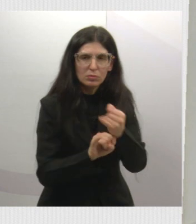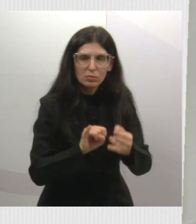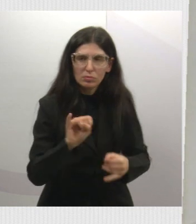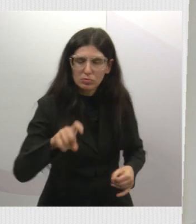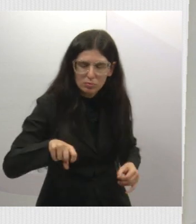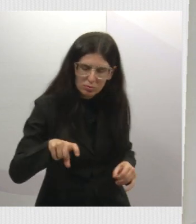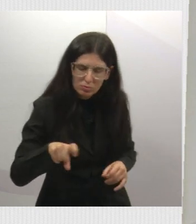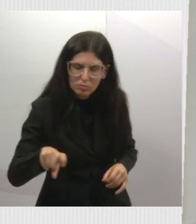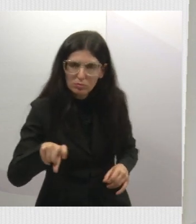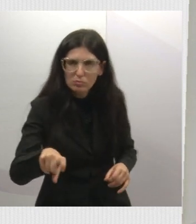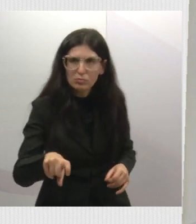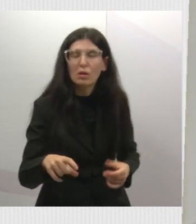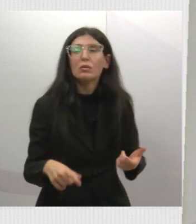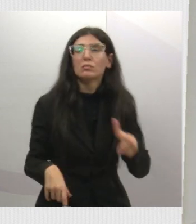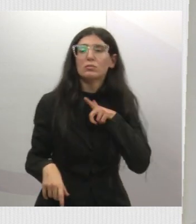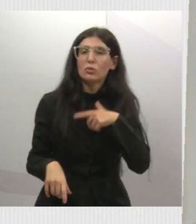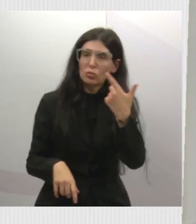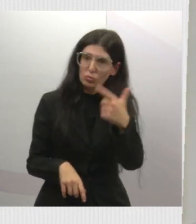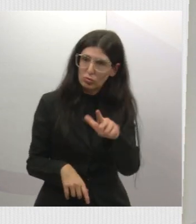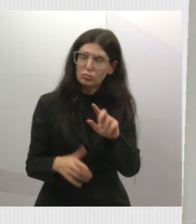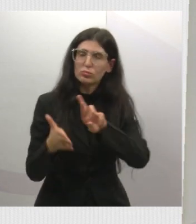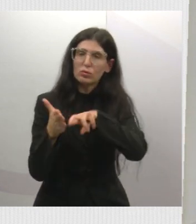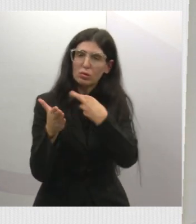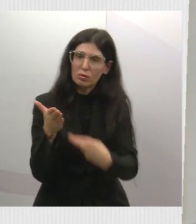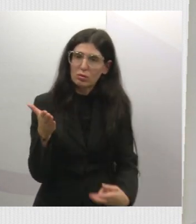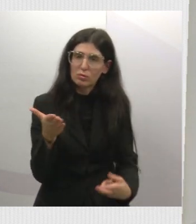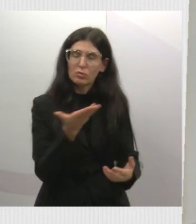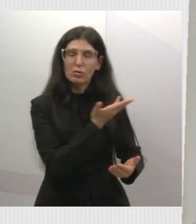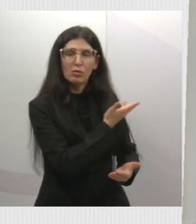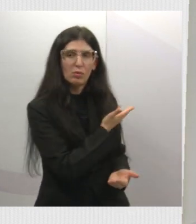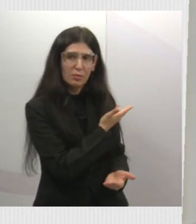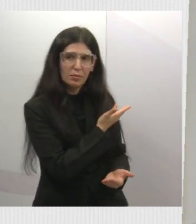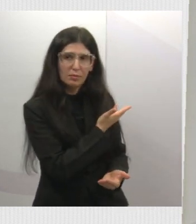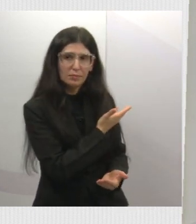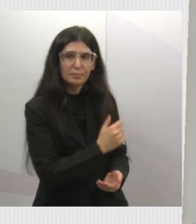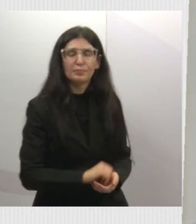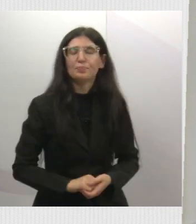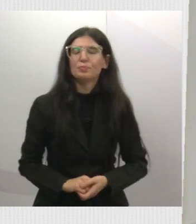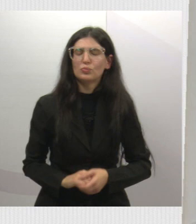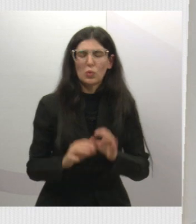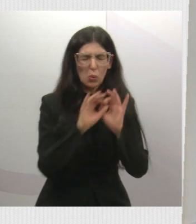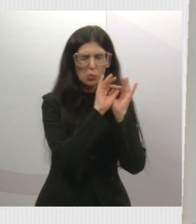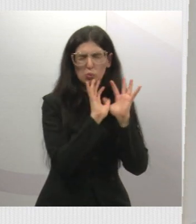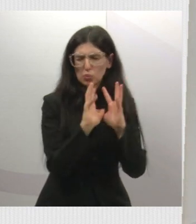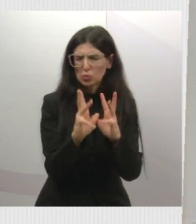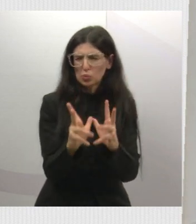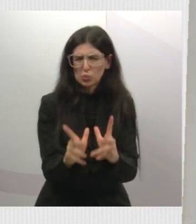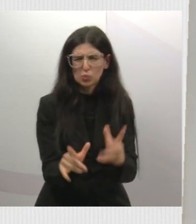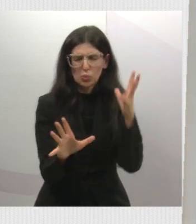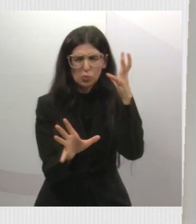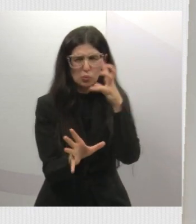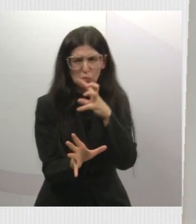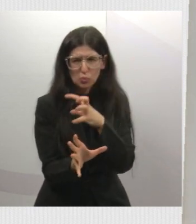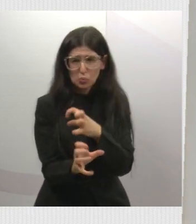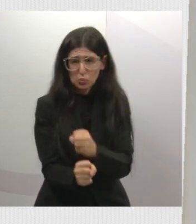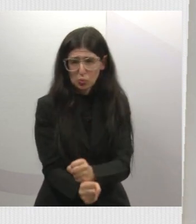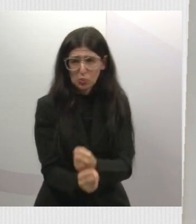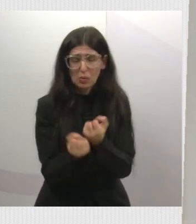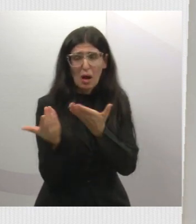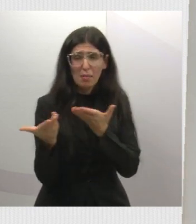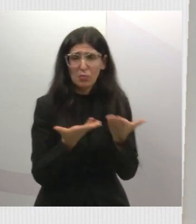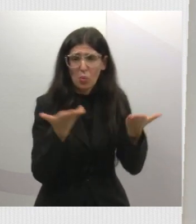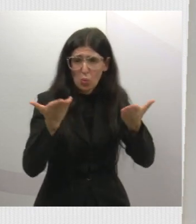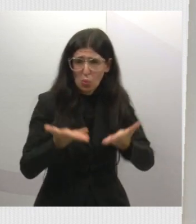ter esse outro relatório, que é onde está esses dados que aqui hoje foram todos